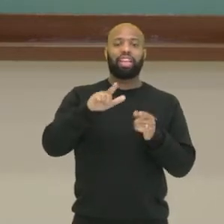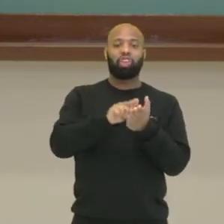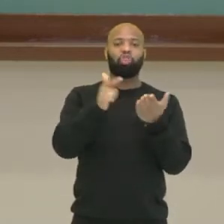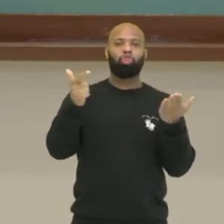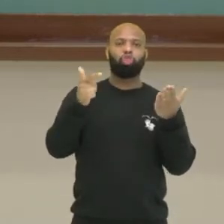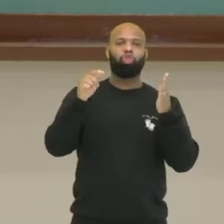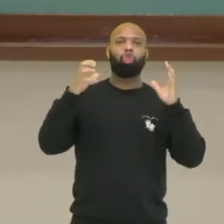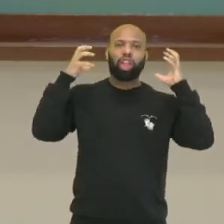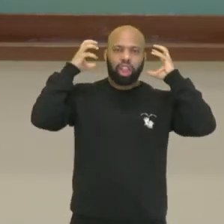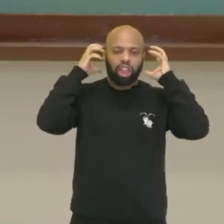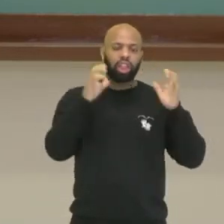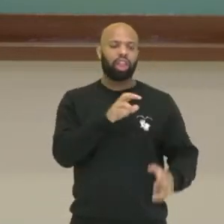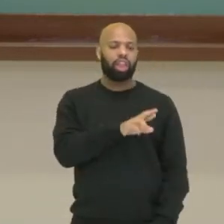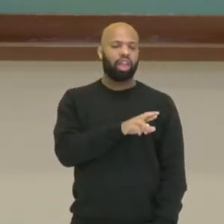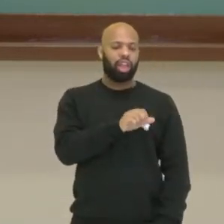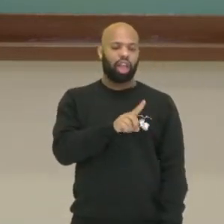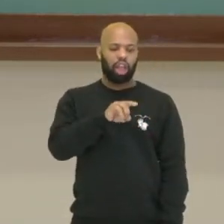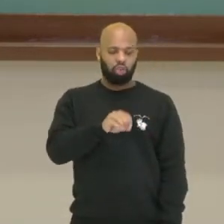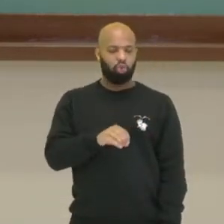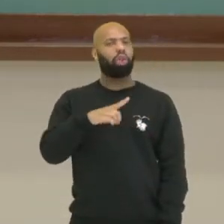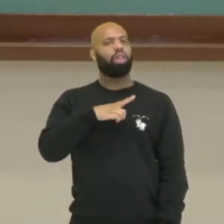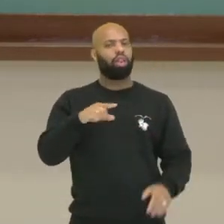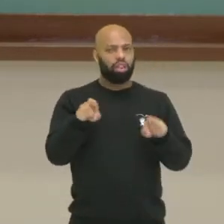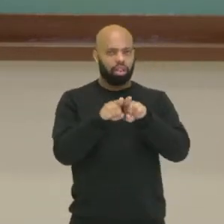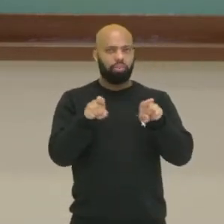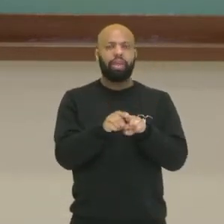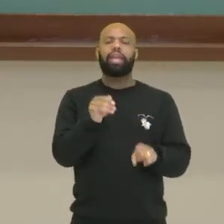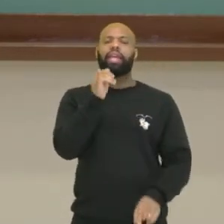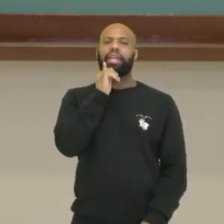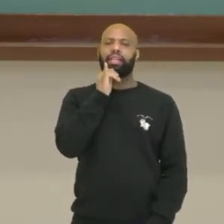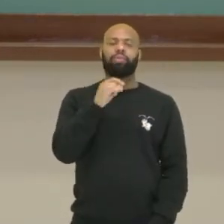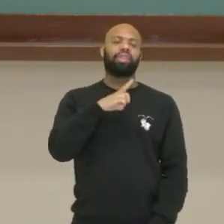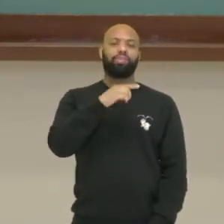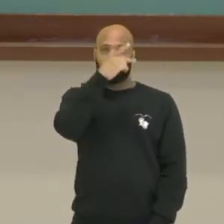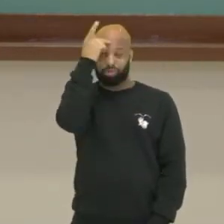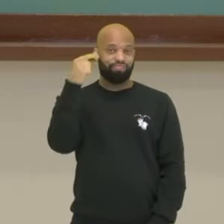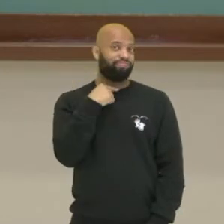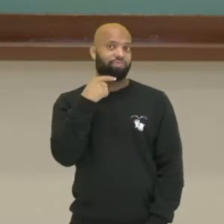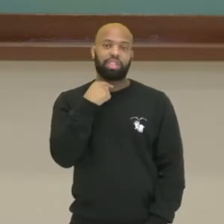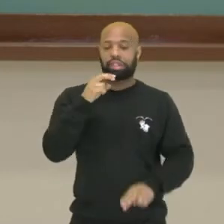jornalismo. Tem gente que não tem tempo de assistir o jornal sentado na TV,